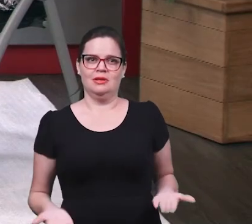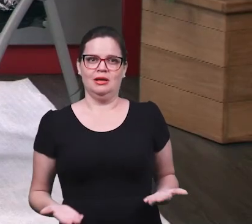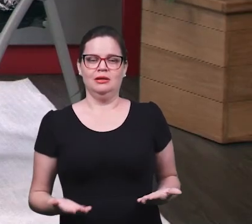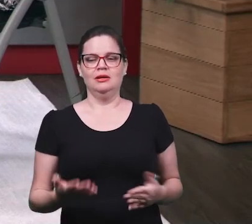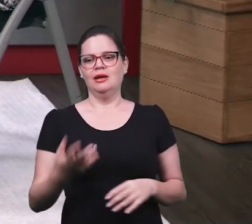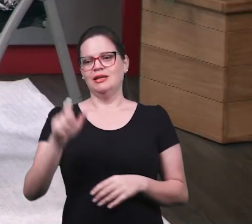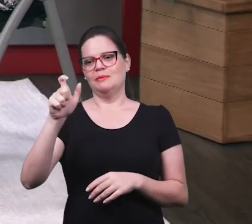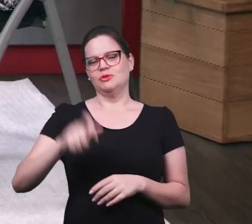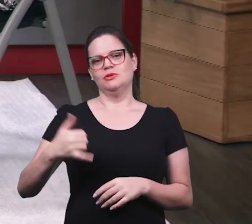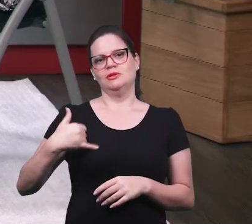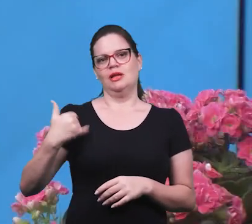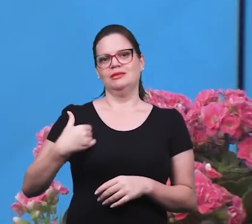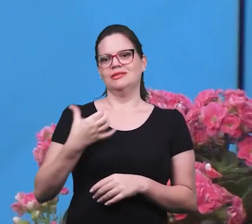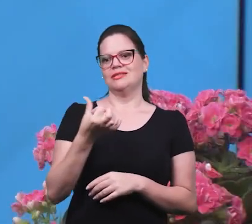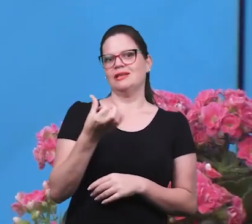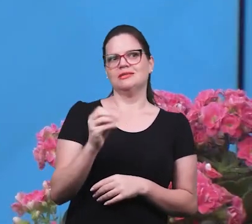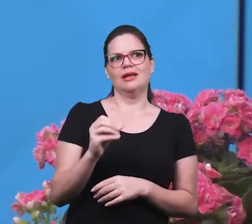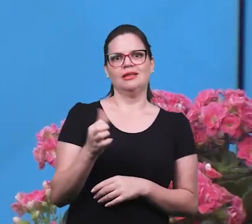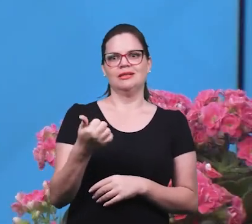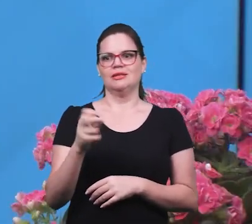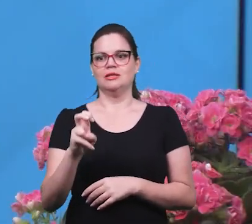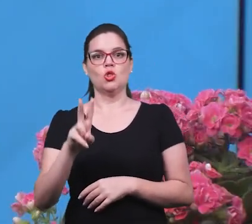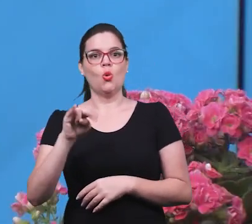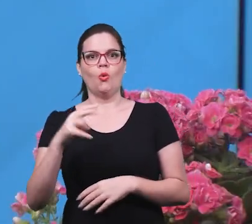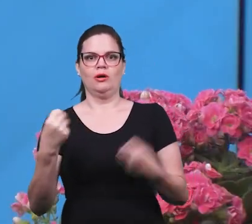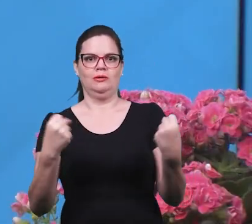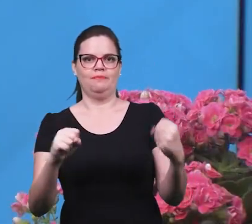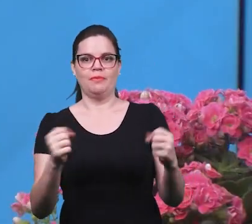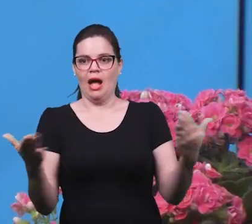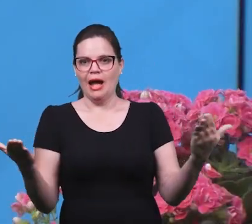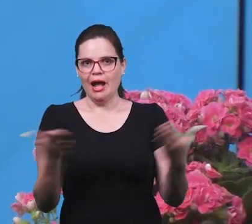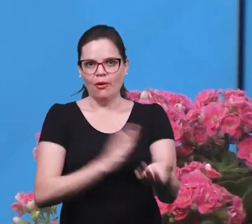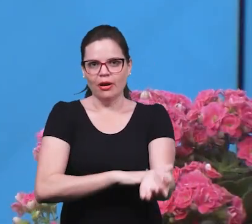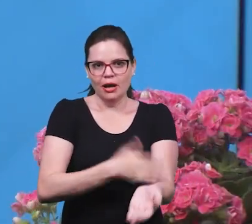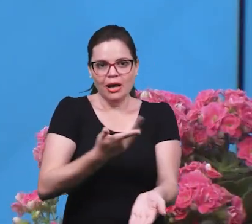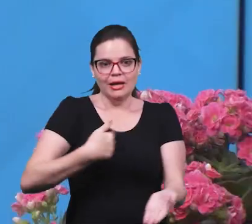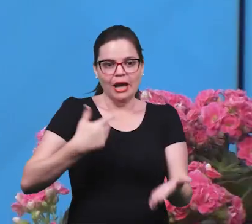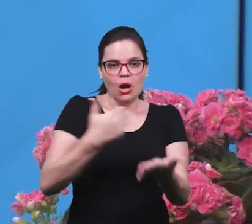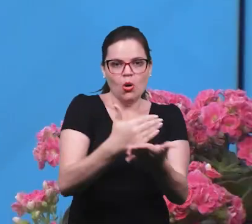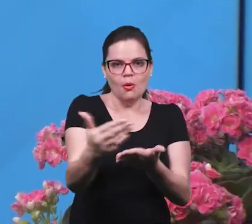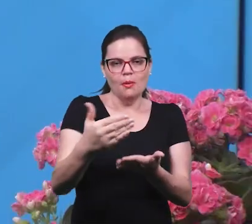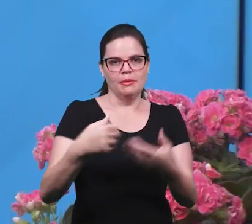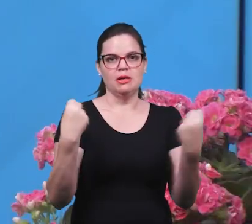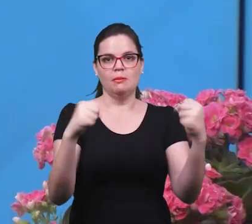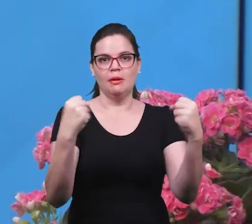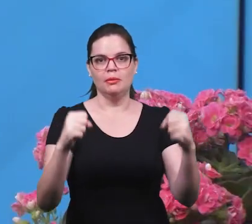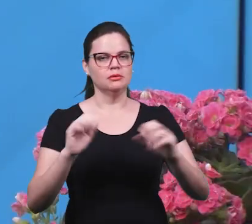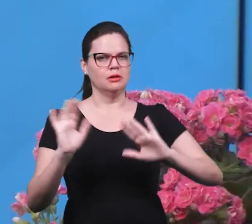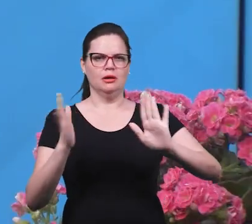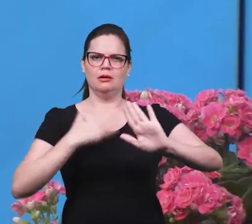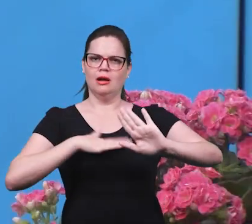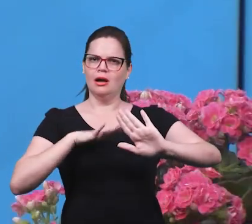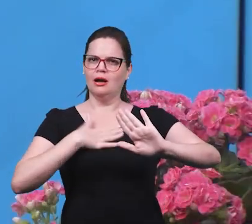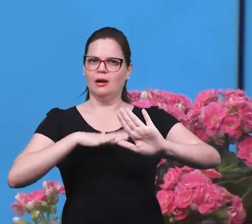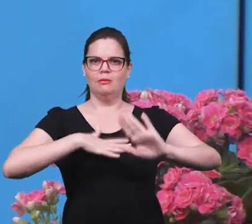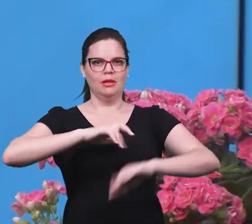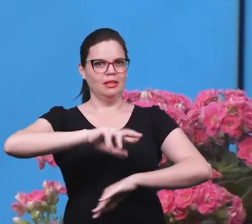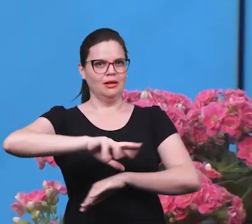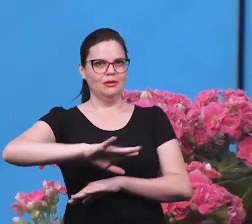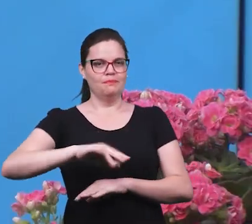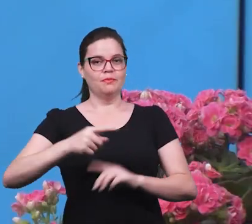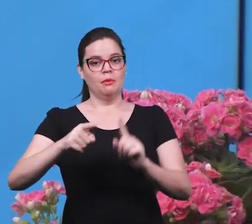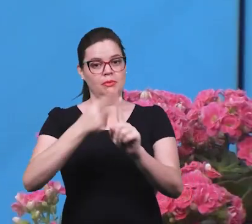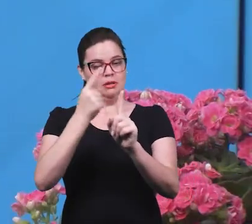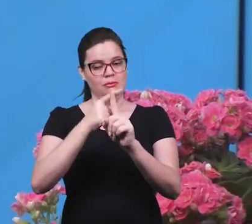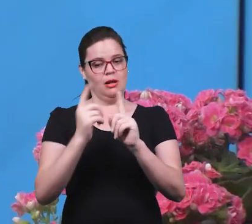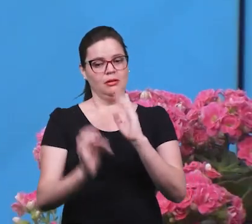65 anos, nunca fez atividade física e agora que está hipertensa ela quer entrar na academia. Eu falei, calma, calma, nós vamos sim,